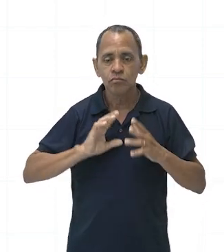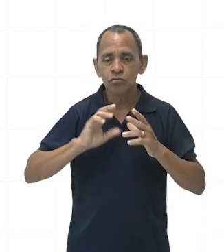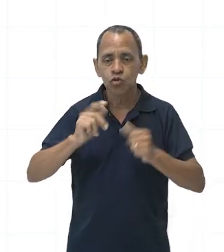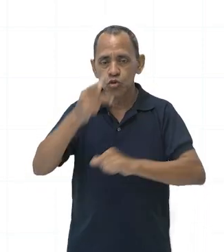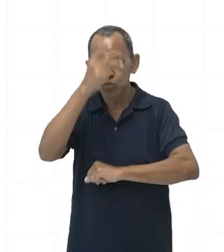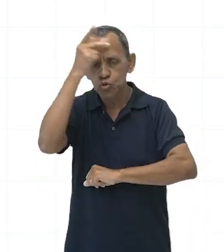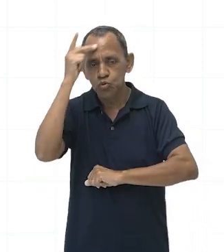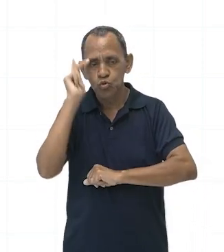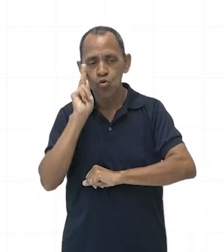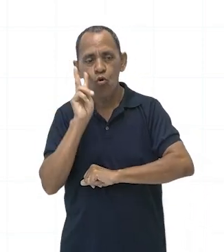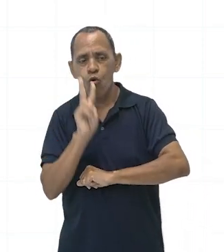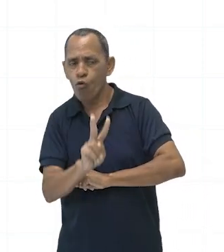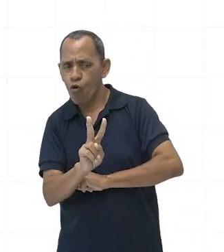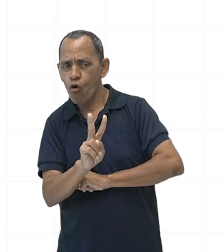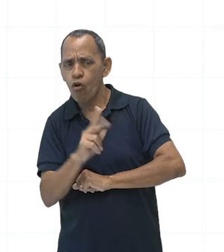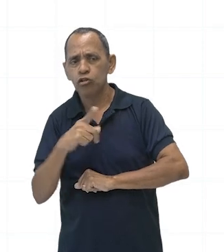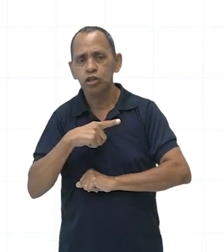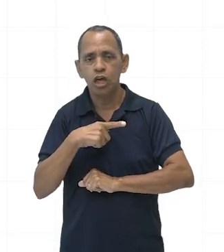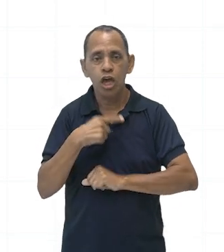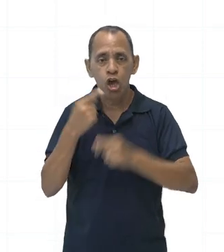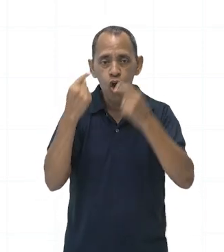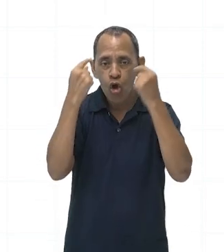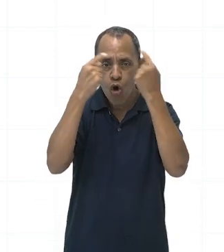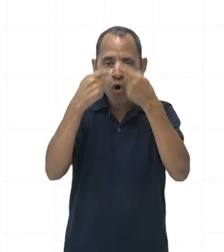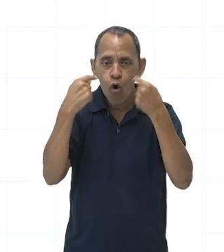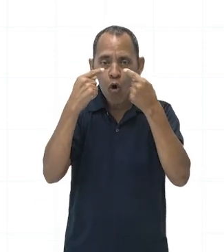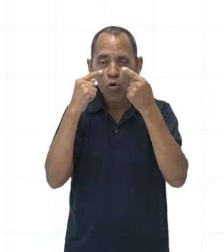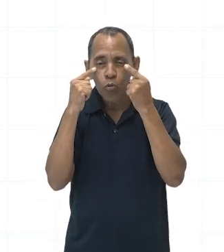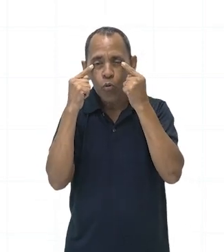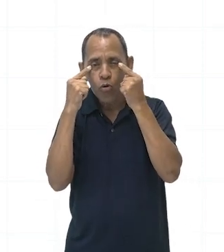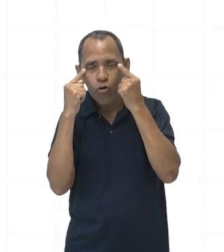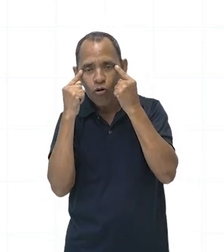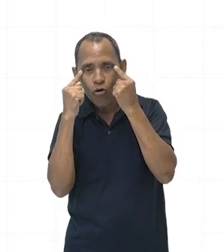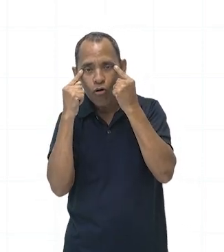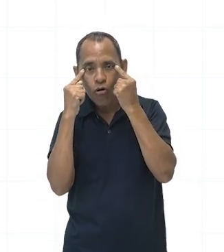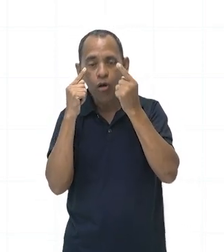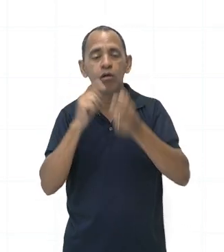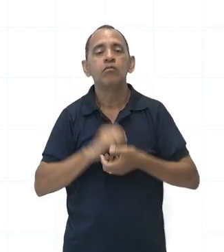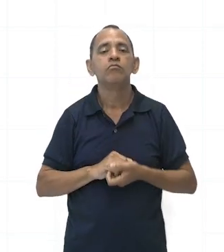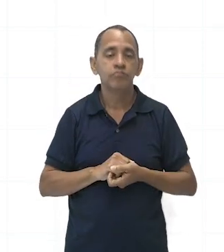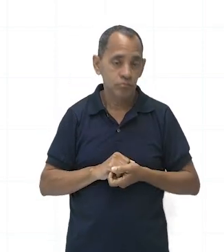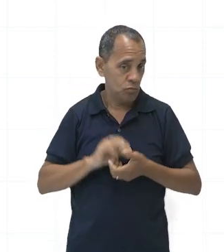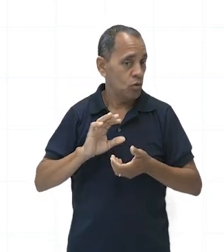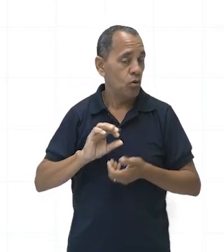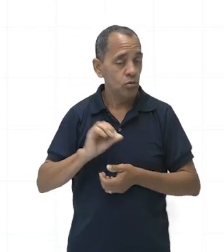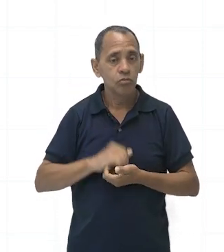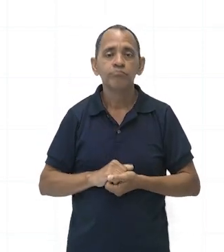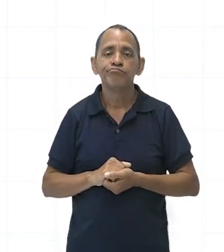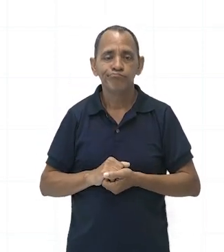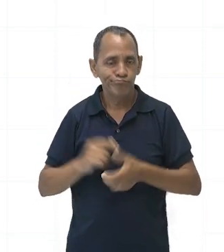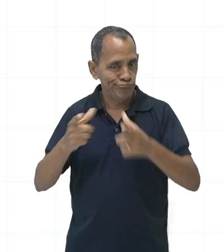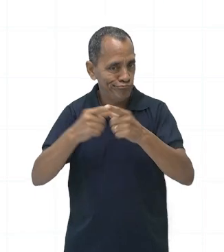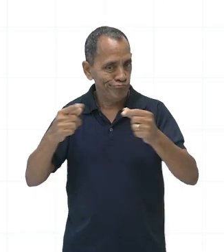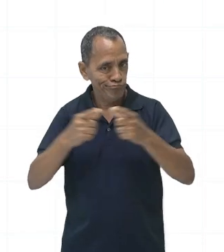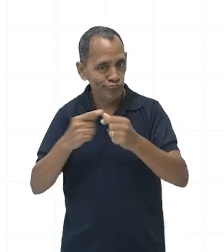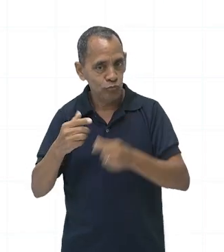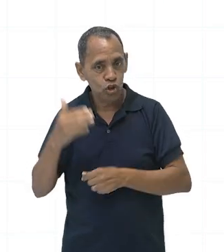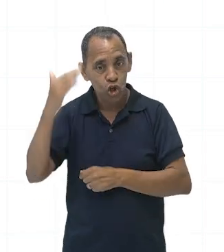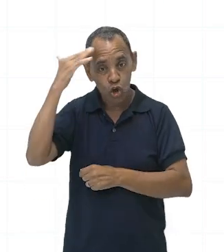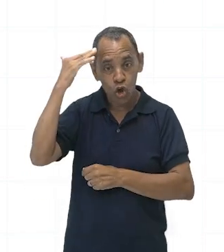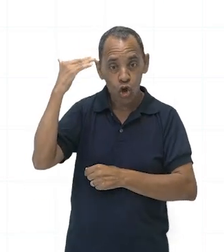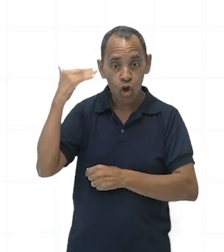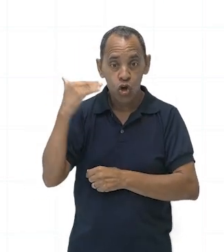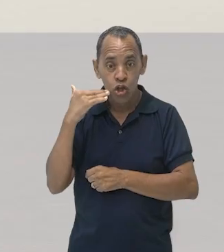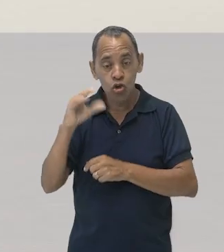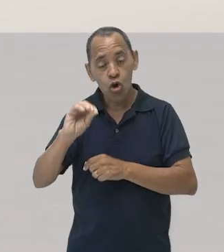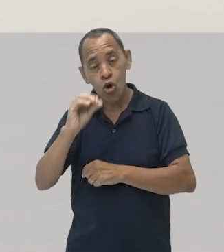tem ali o olho puxadinho, a gente já diz ou que é japonês, ou que é coreano, ou que é chinês. E a gente sabe